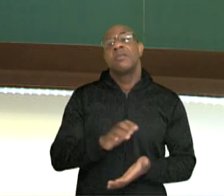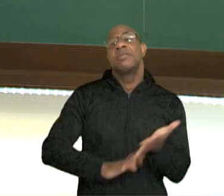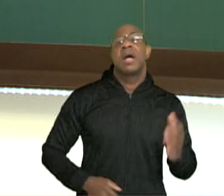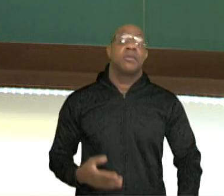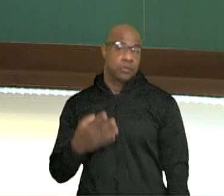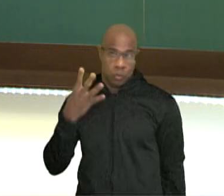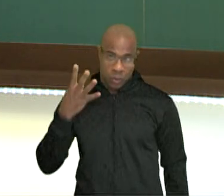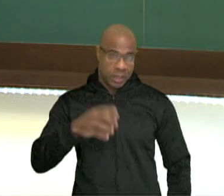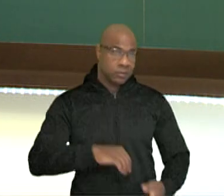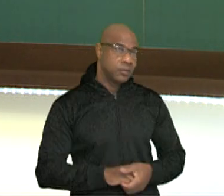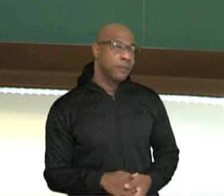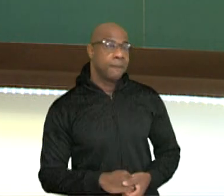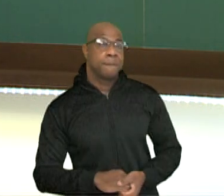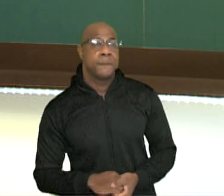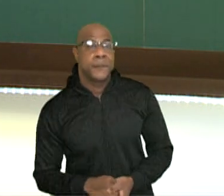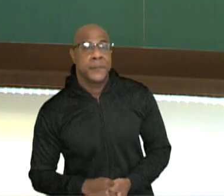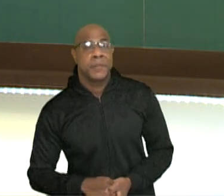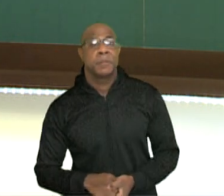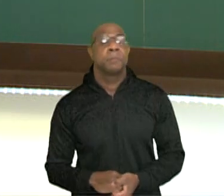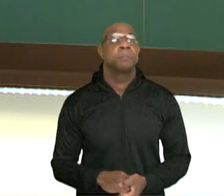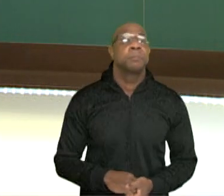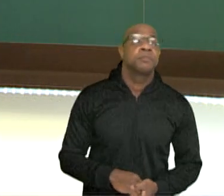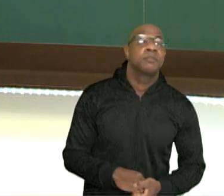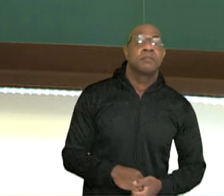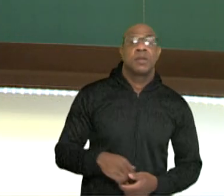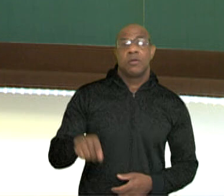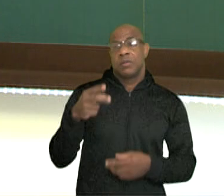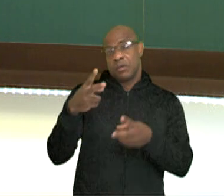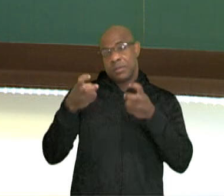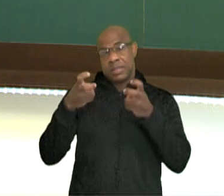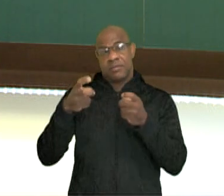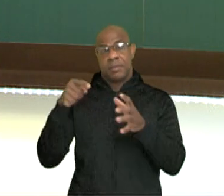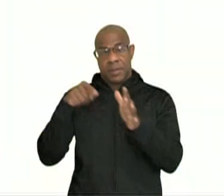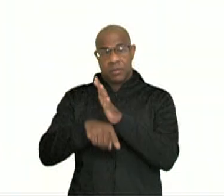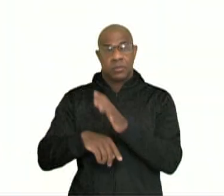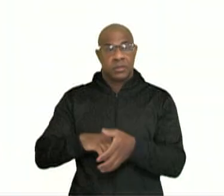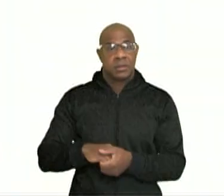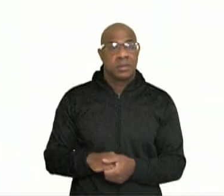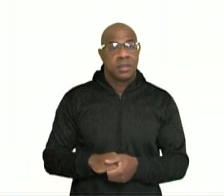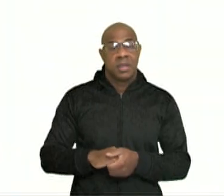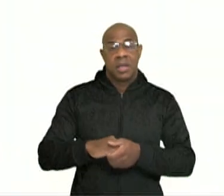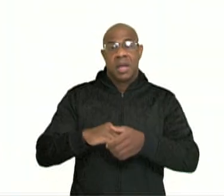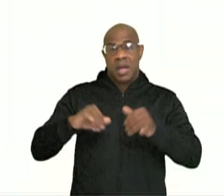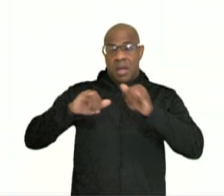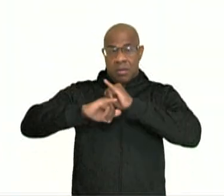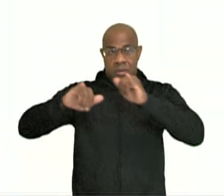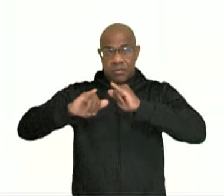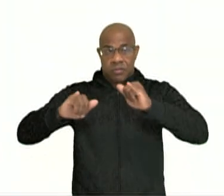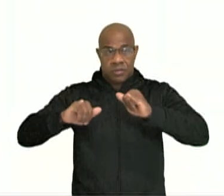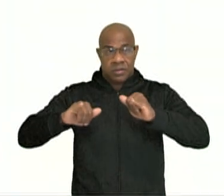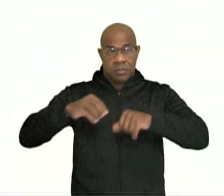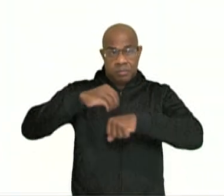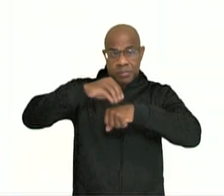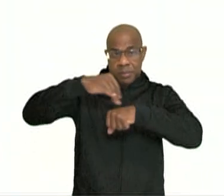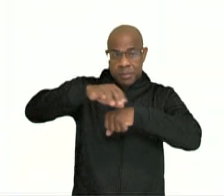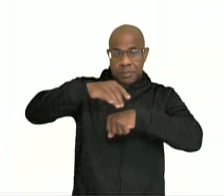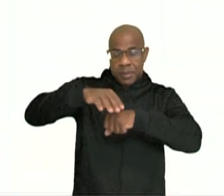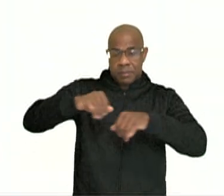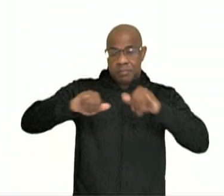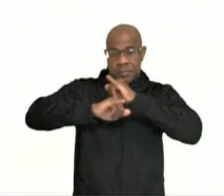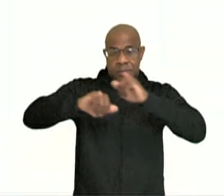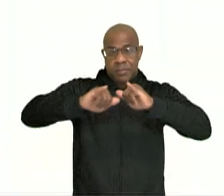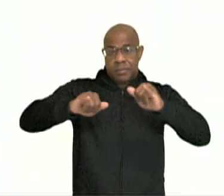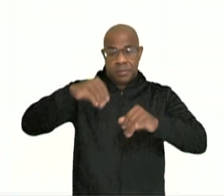Chegamos à atividade número 4, né? Então, observe aqui a pergunta. A notícia lida foi veiculada em um portal de notícias